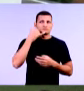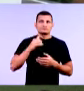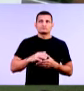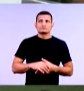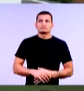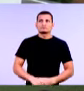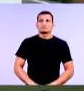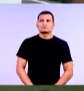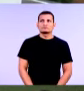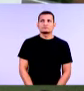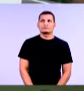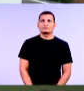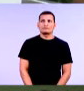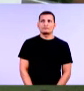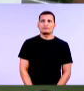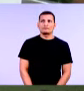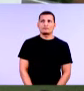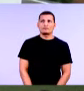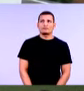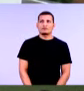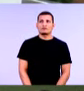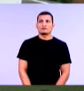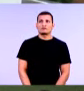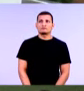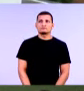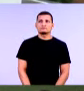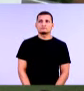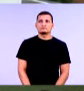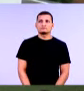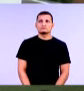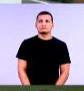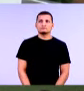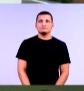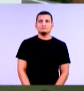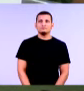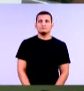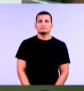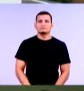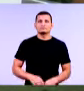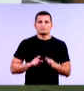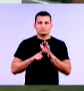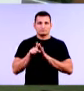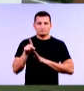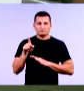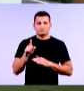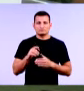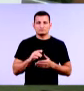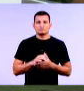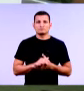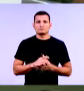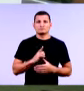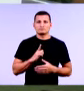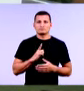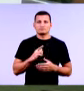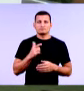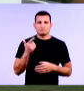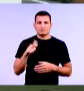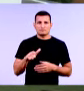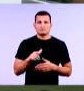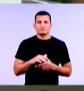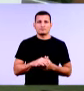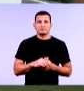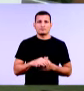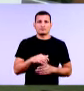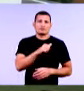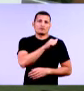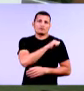Professor, certo. Está respondido? Tá, bacana, está, né? Respondido aqui. Alguma outra pergunta, professor? Professor, os alunos lá de